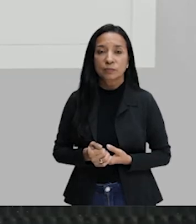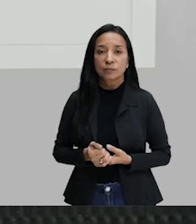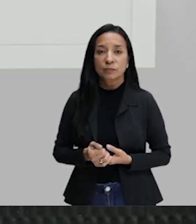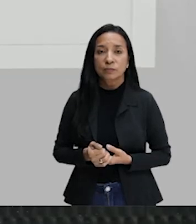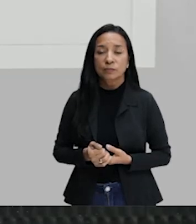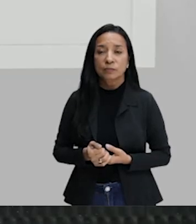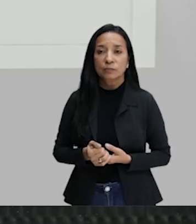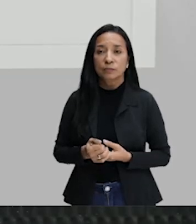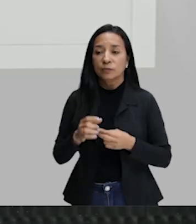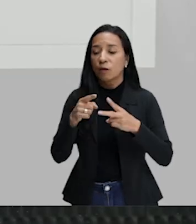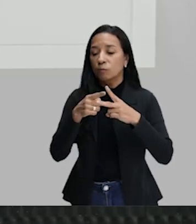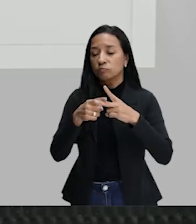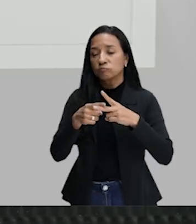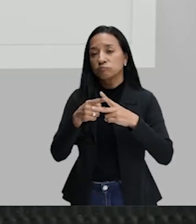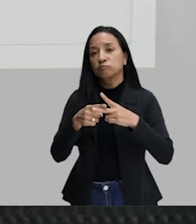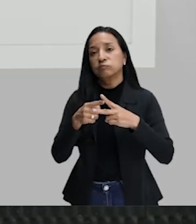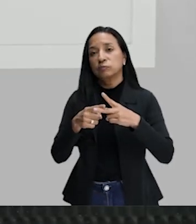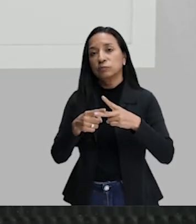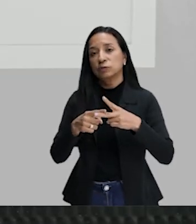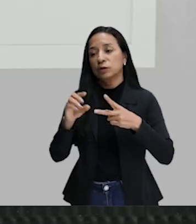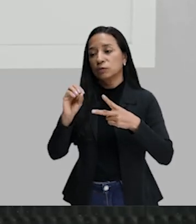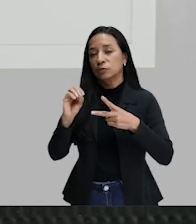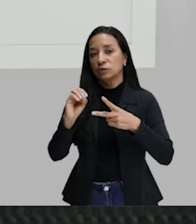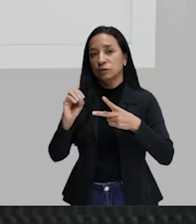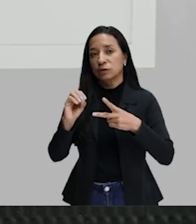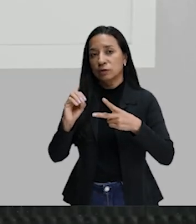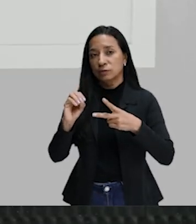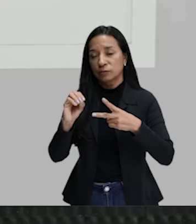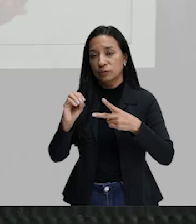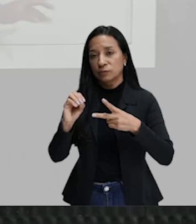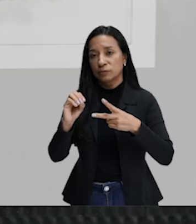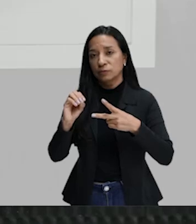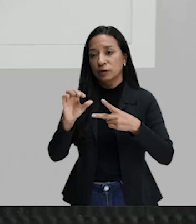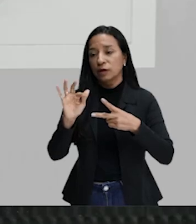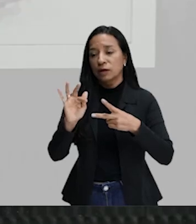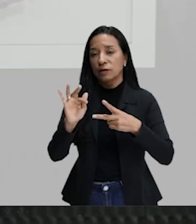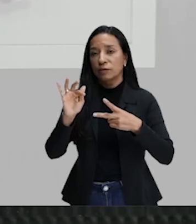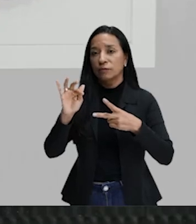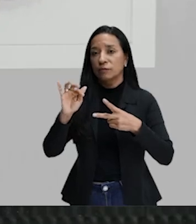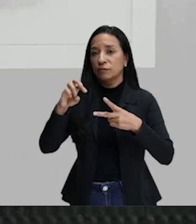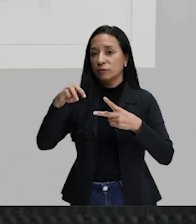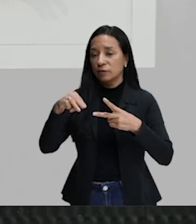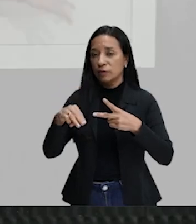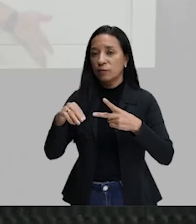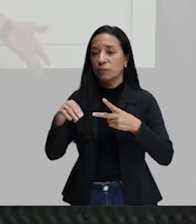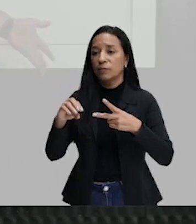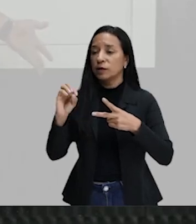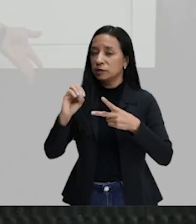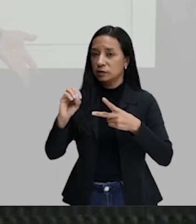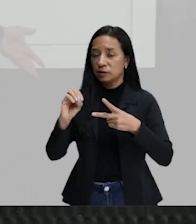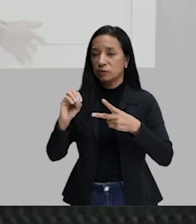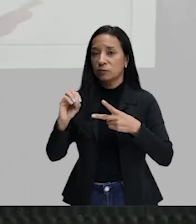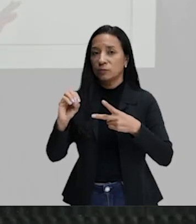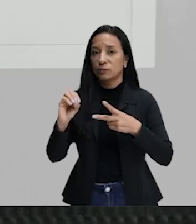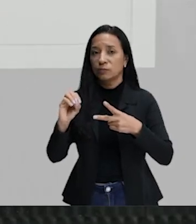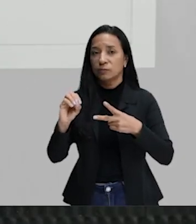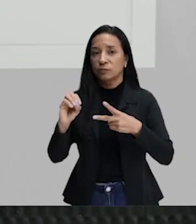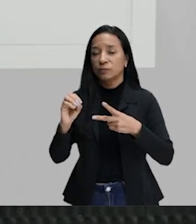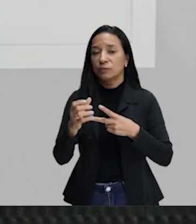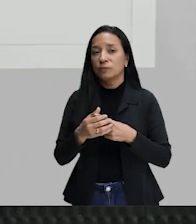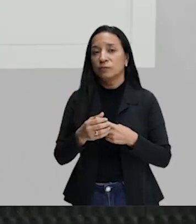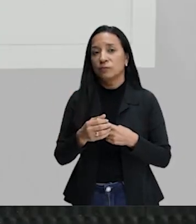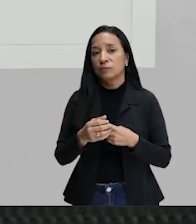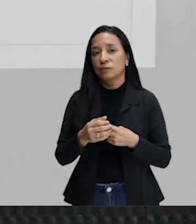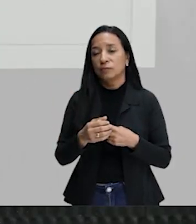seno de zero, né? No caso, 0 graus vai dar zero. Então, a força magnética é nula. E quando for 180 também vai ser nulo, né? A